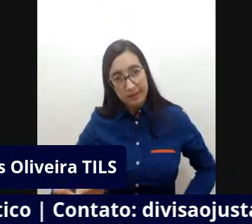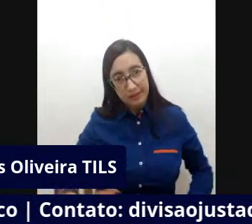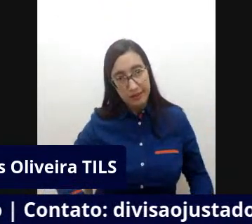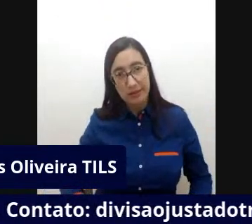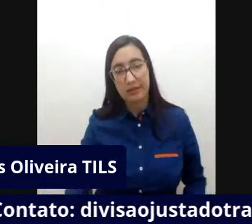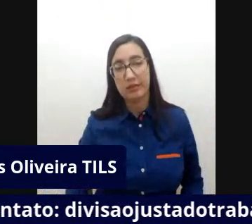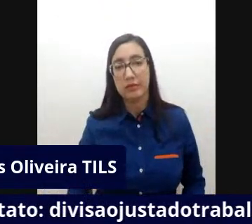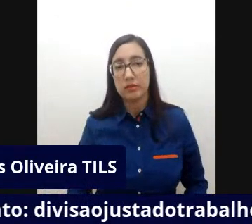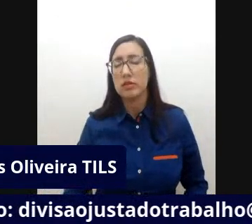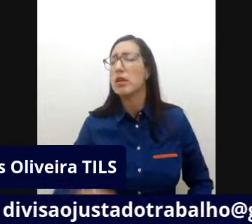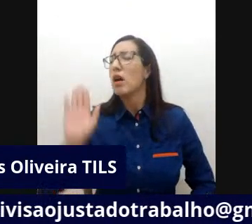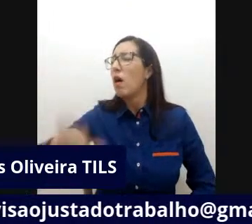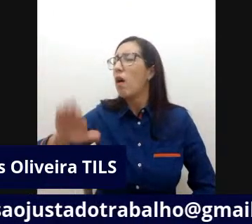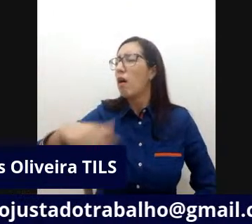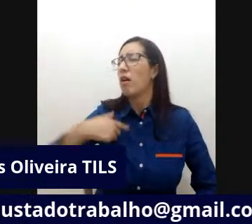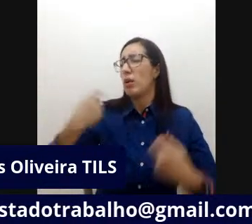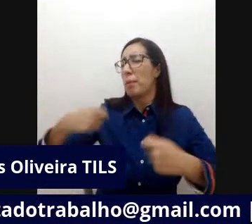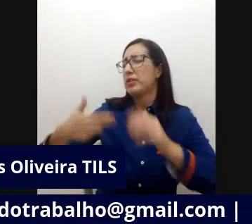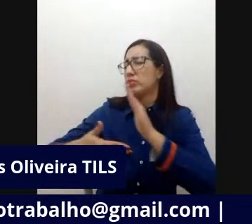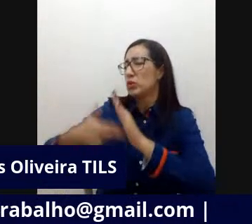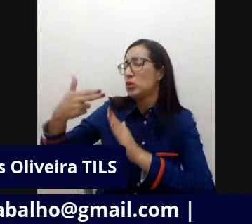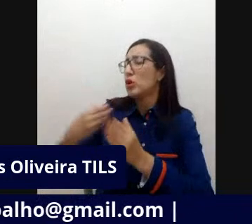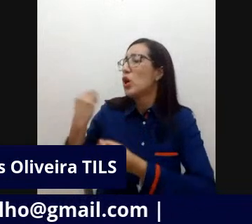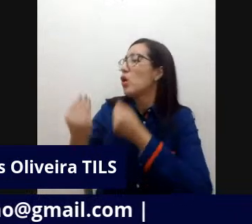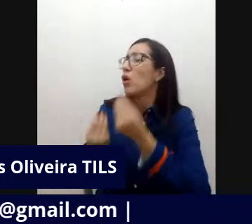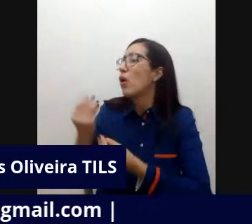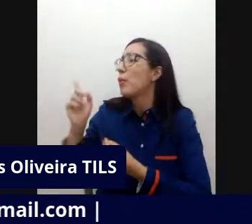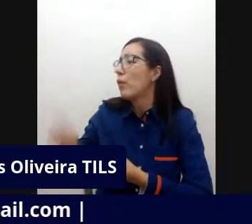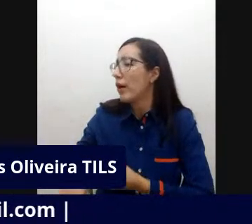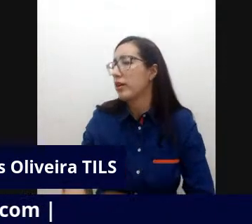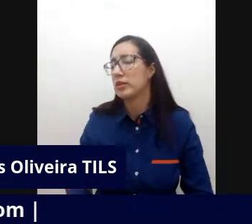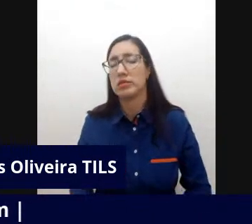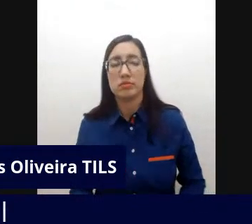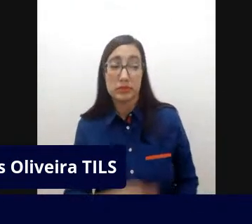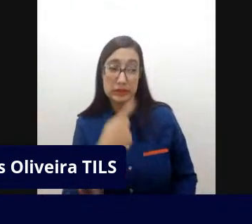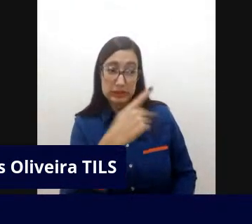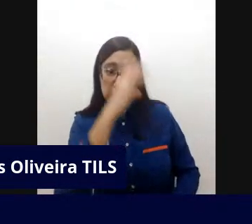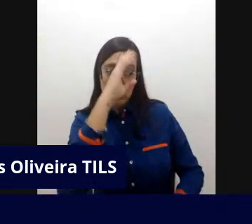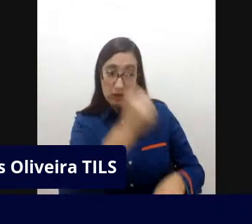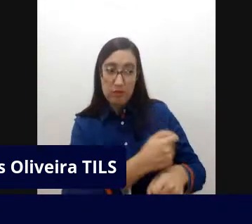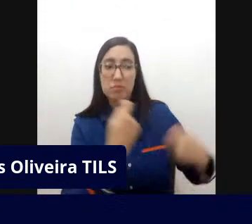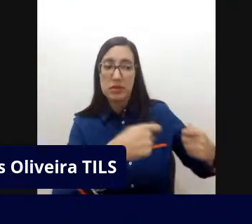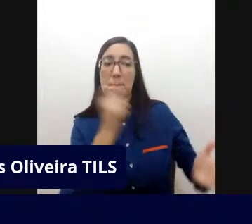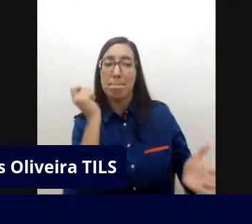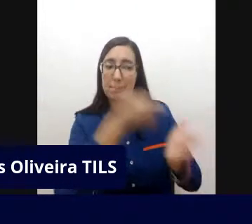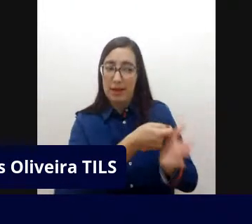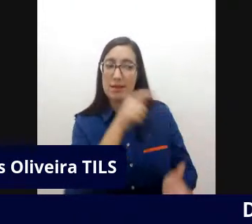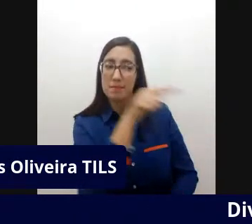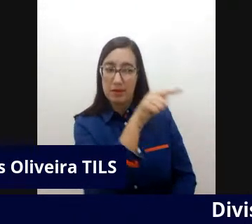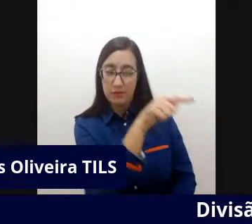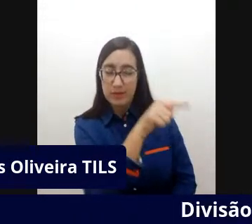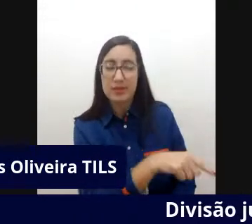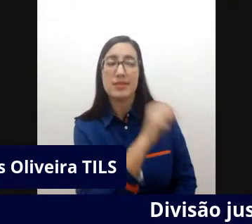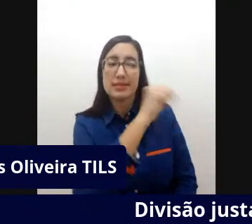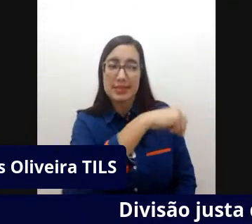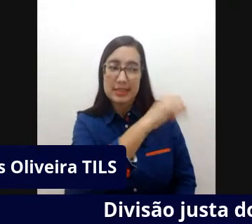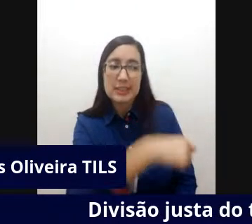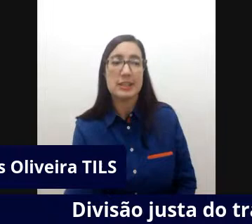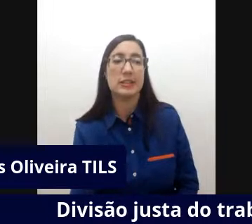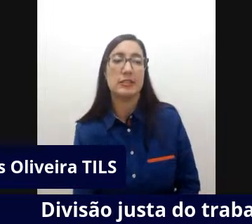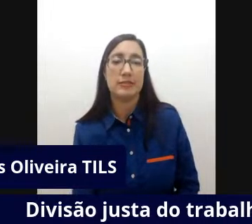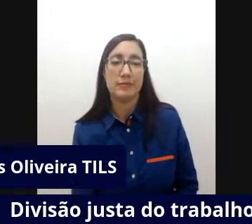você quiser, o sindicato está aqui para te apoiar, para encaminhar uma ação na justiça, para que ele reconheça o vínculo empregatício com